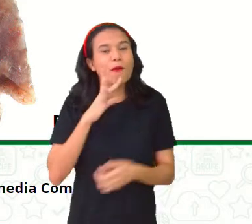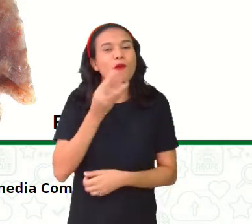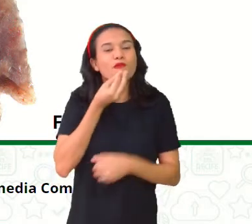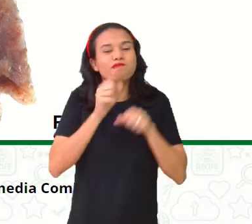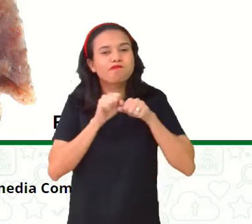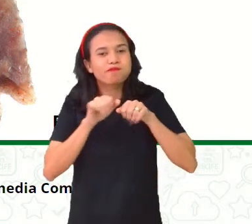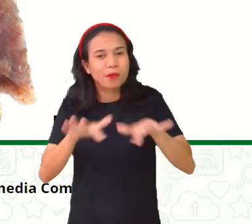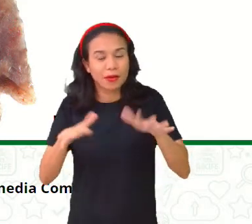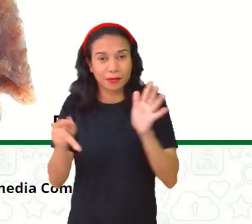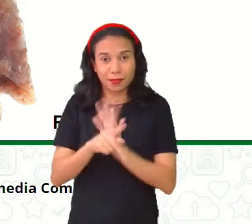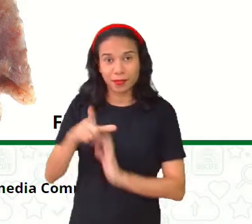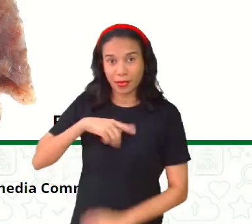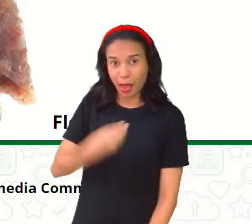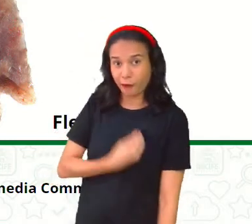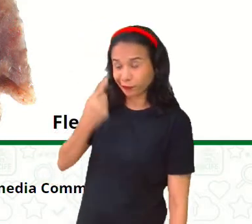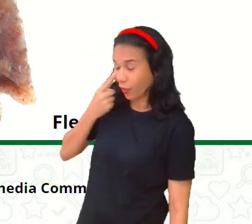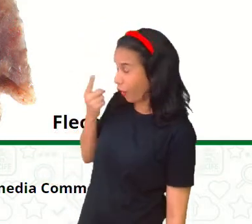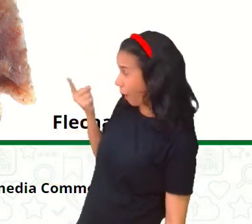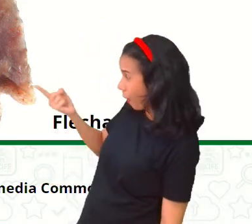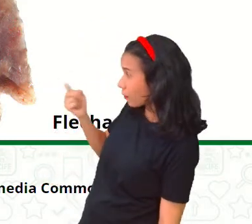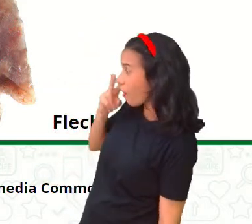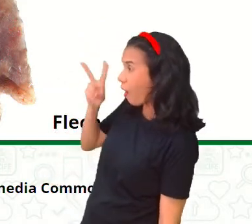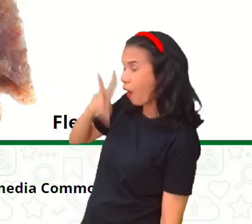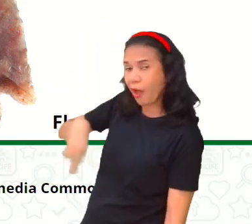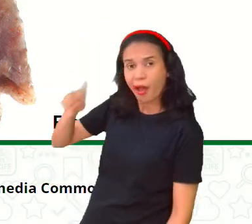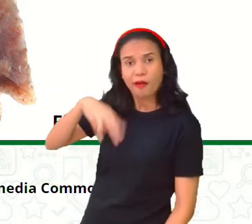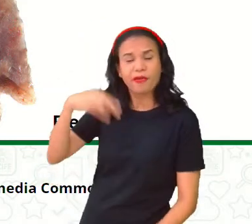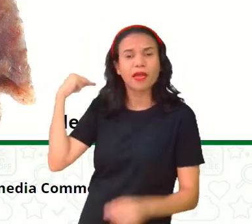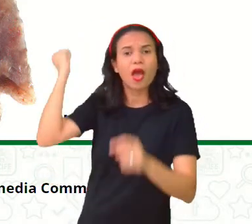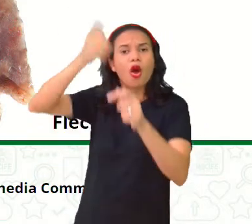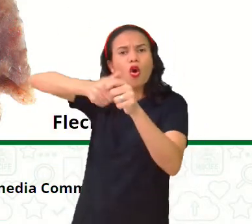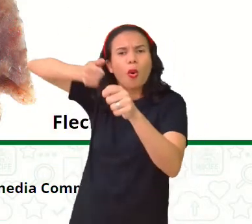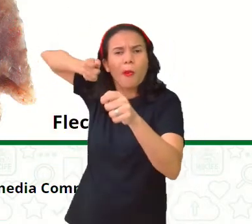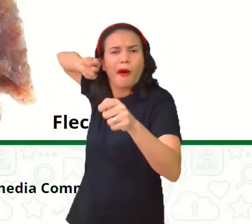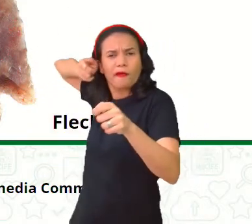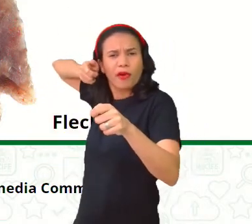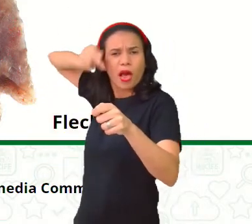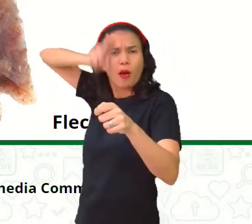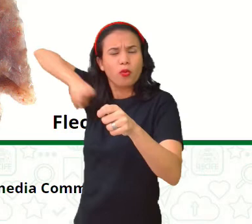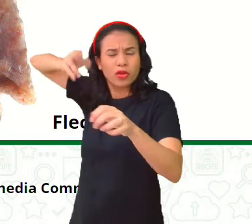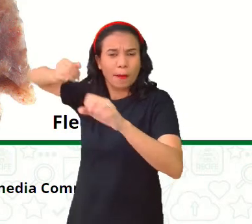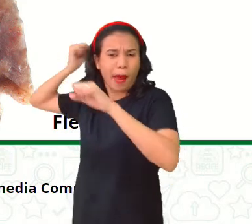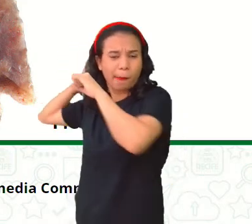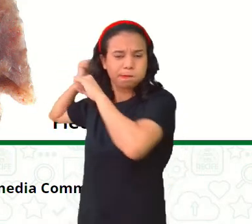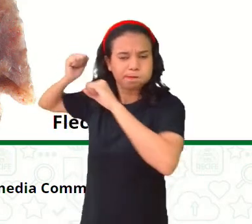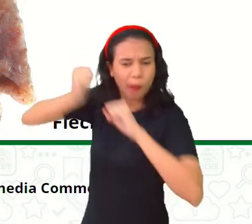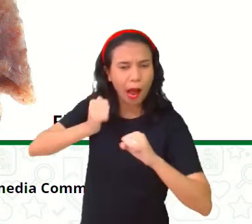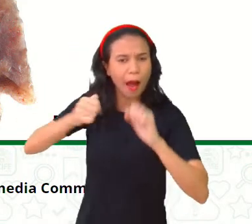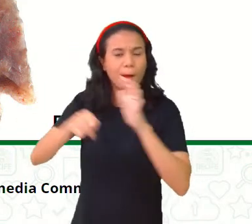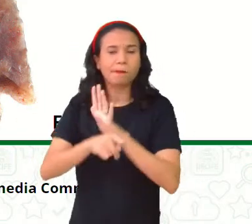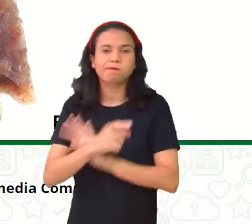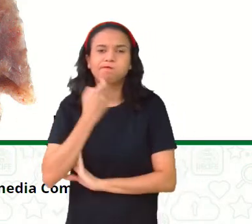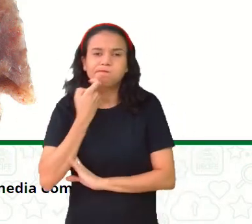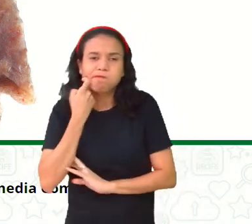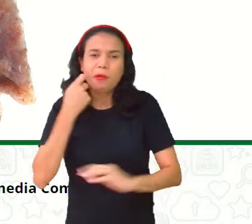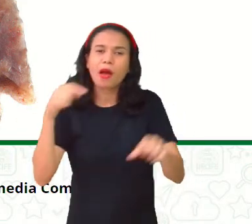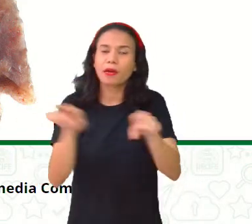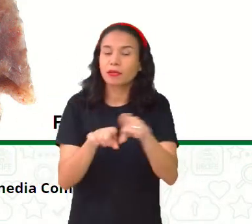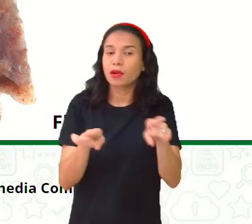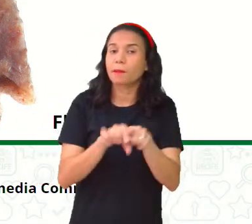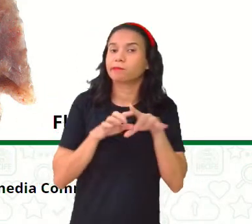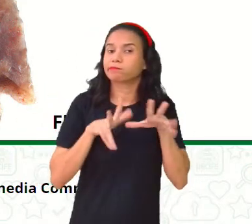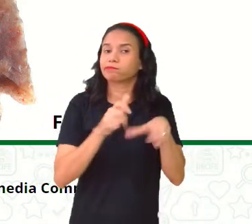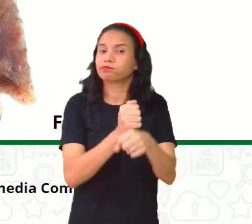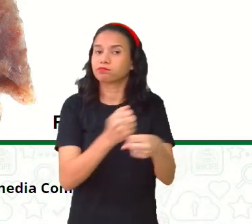conhecimento. Do ladinho de Helena, a gente está vendo essa flecha. Uma flecha utilizada para caça, né, para pesca, tá certo? Então, olha